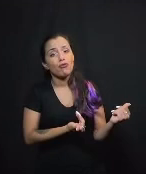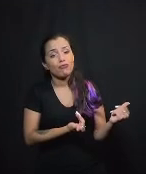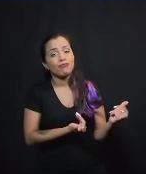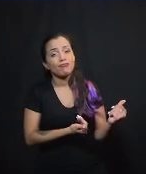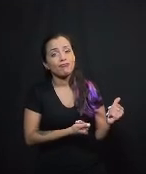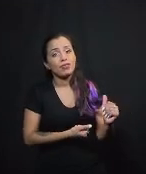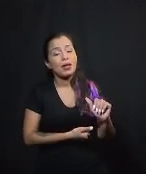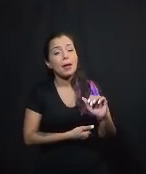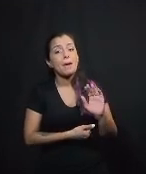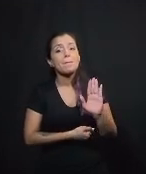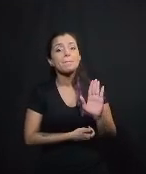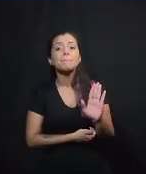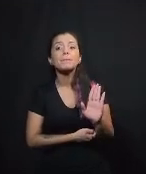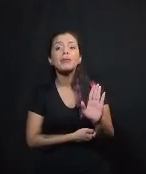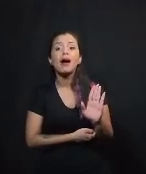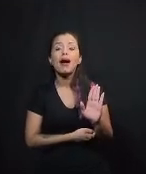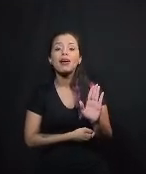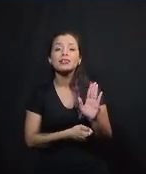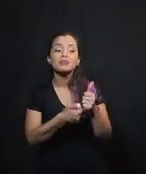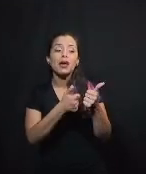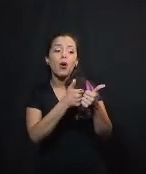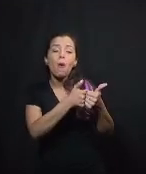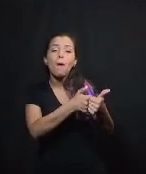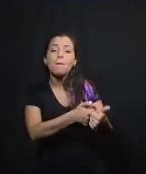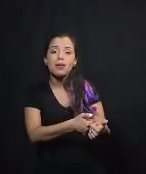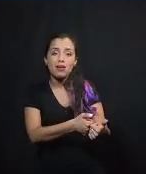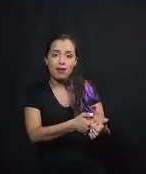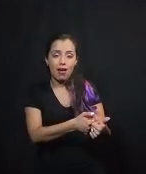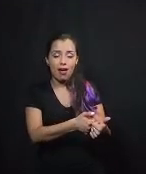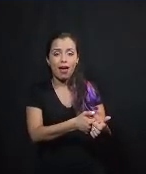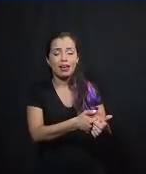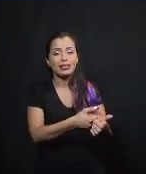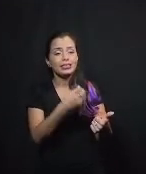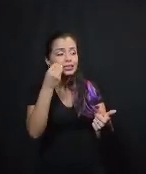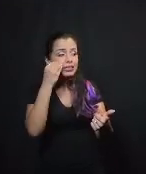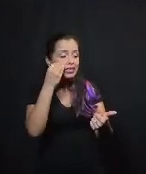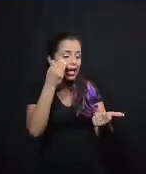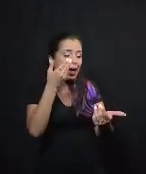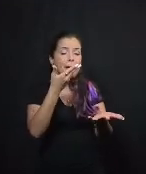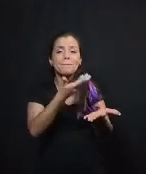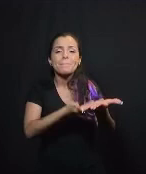a acompanhar um pouco, perder um pouco de tempo